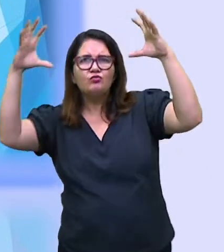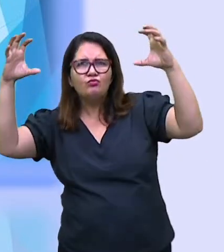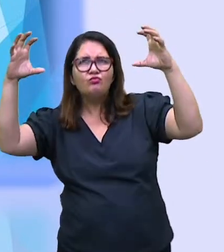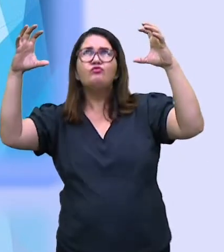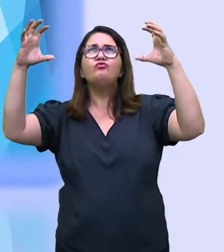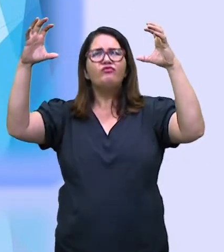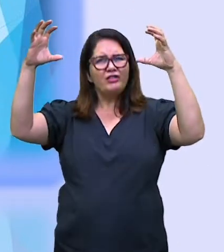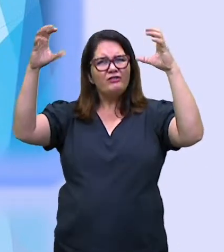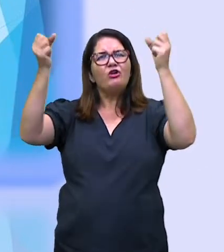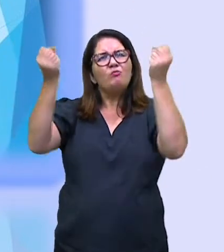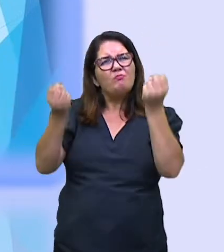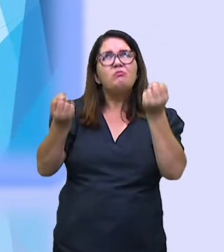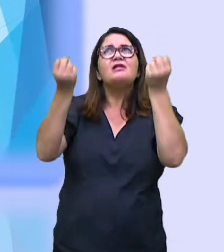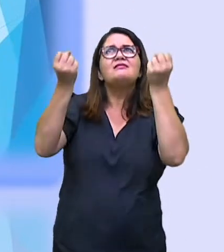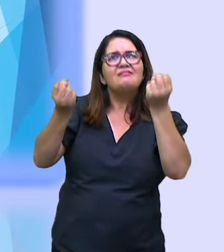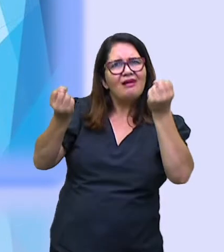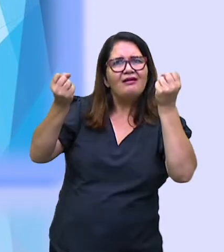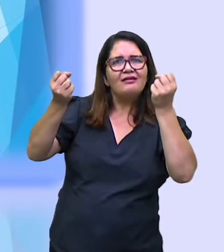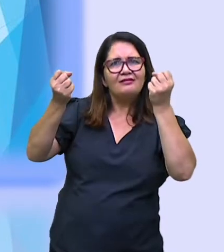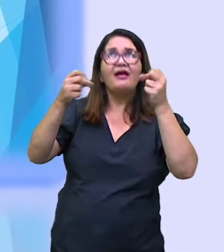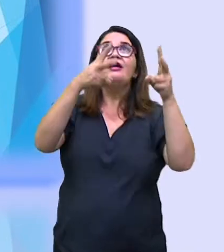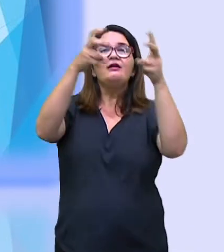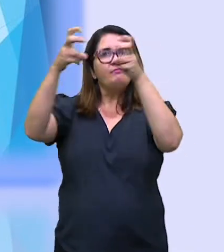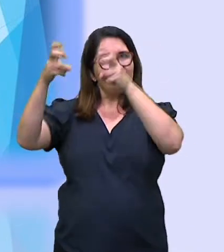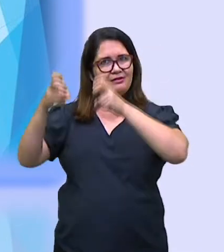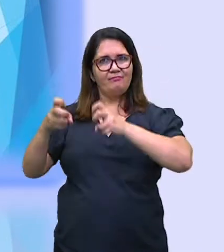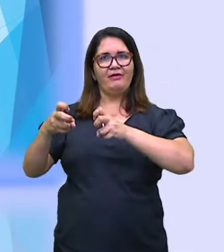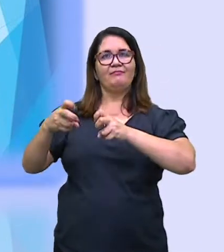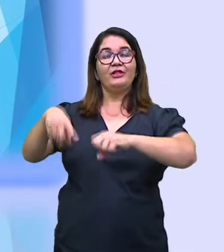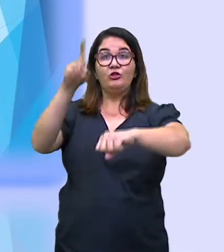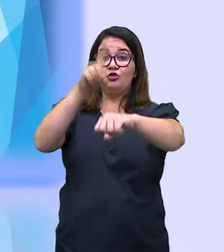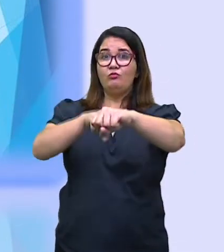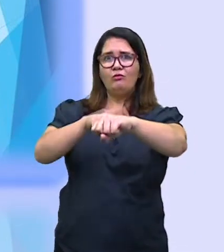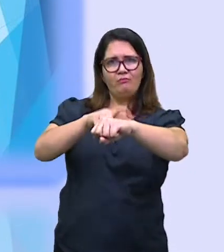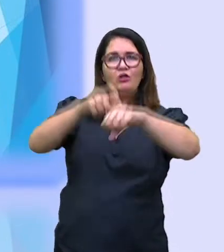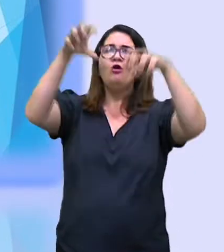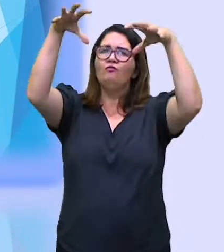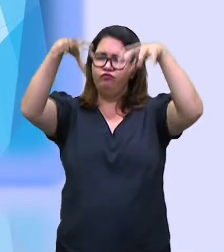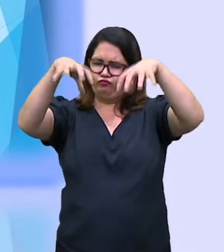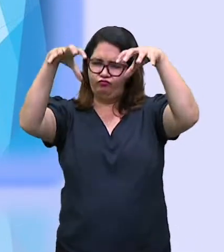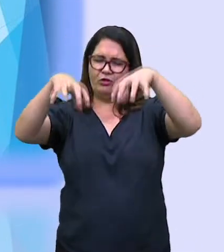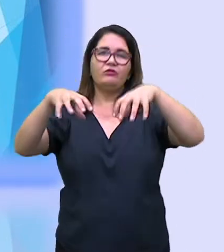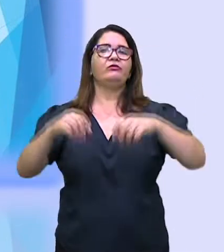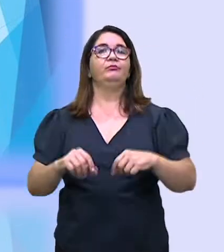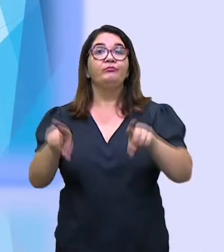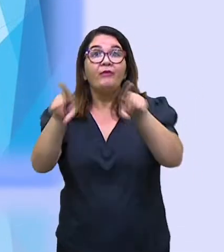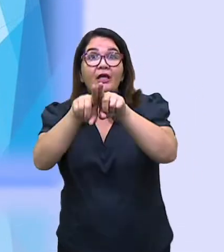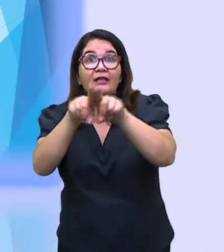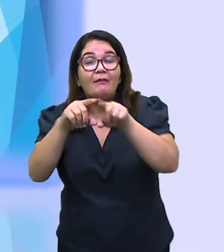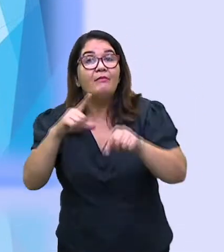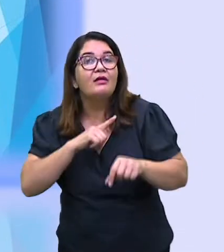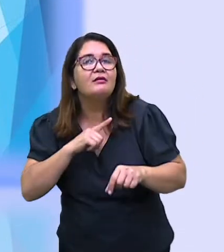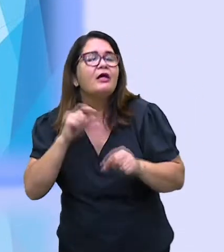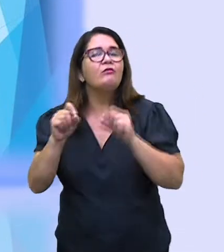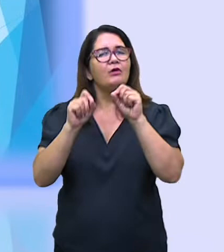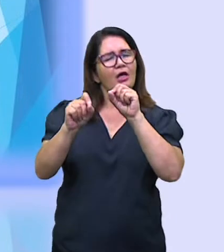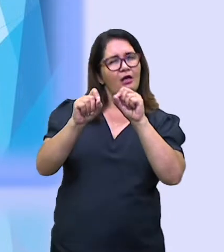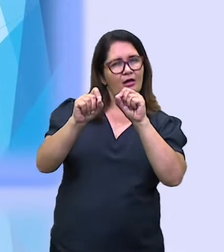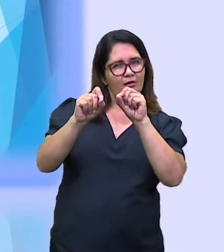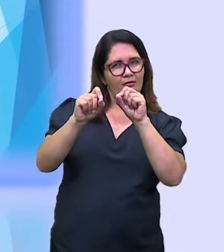gente também vai encontrar uma suspensão de poluentes, como poeira,